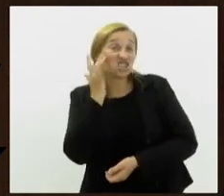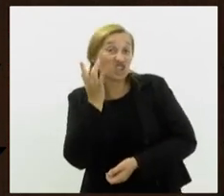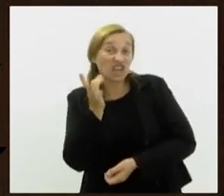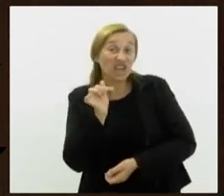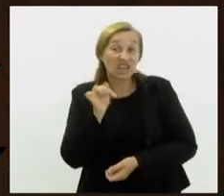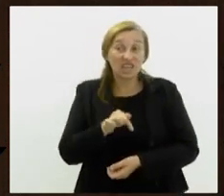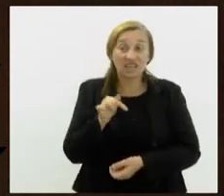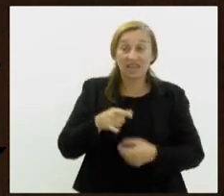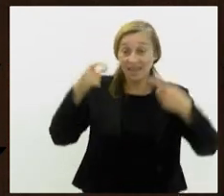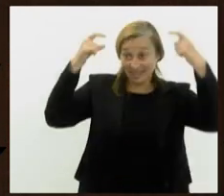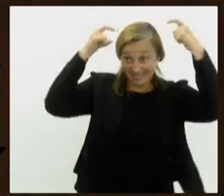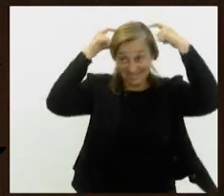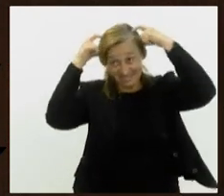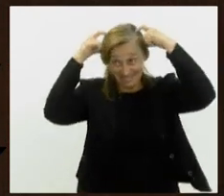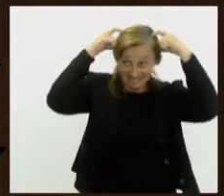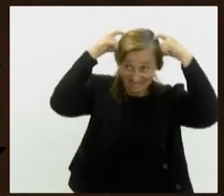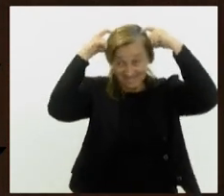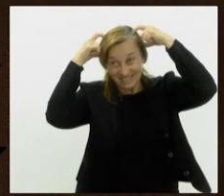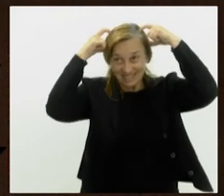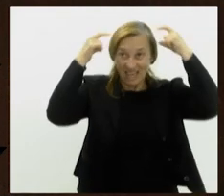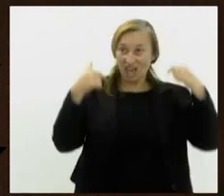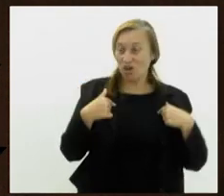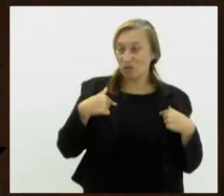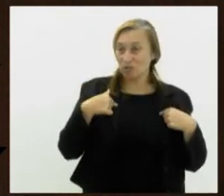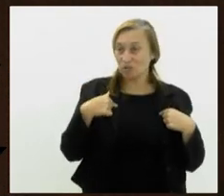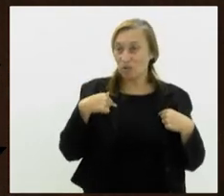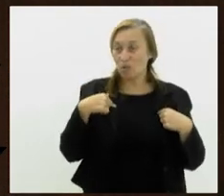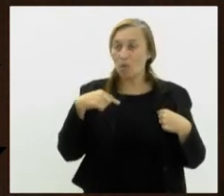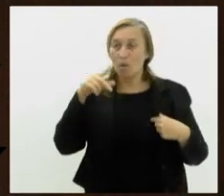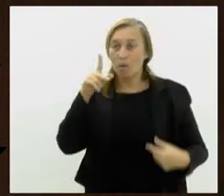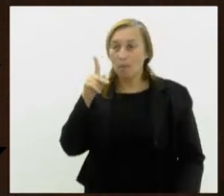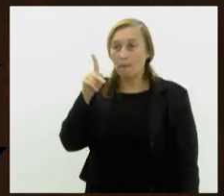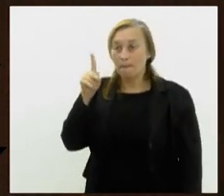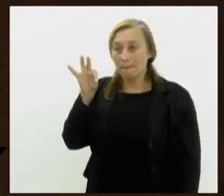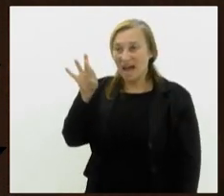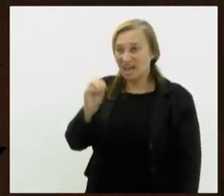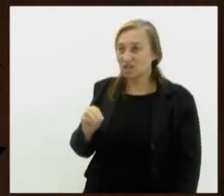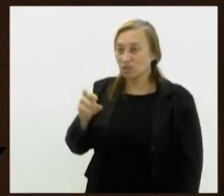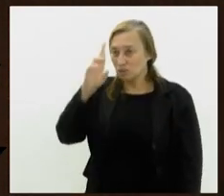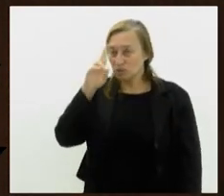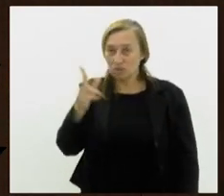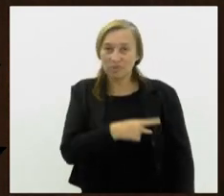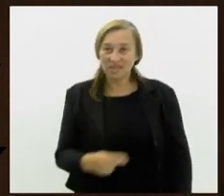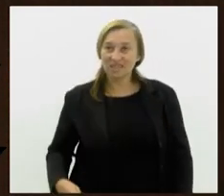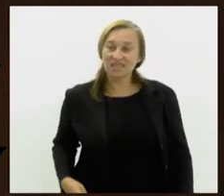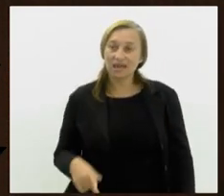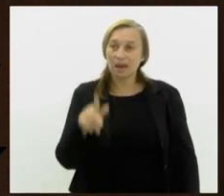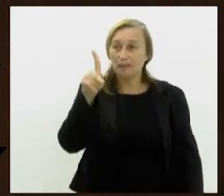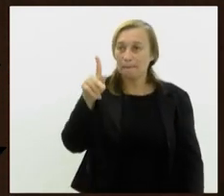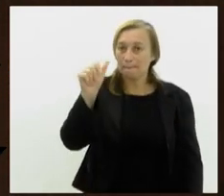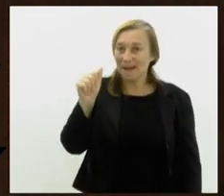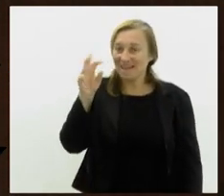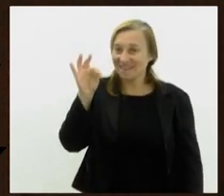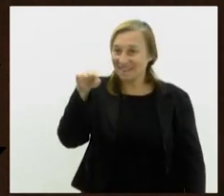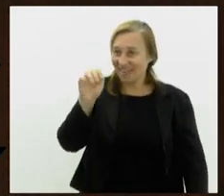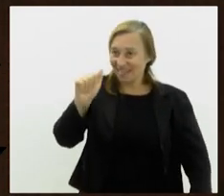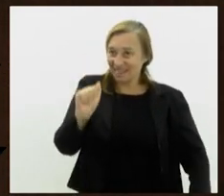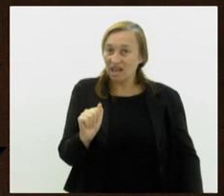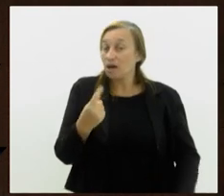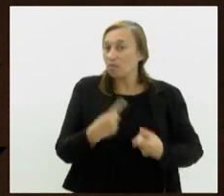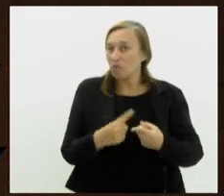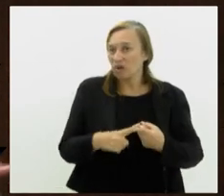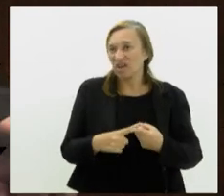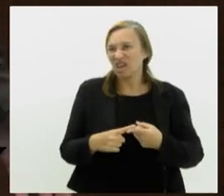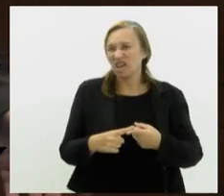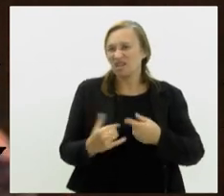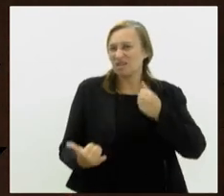aqui é a Disneylândia, que eu sou o Pato Donald e o senhor presidente é o Pateta, porque chega de ser